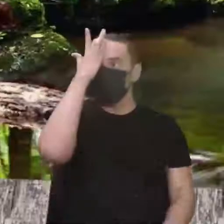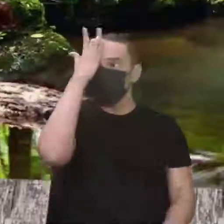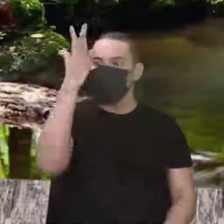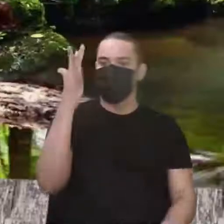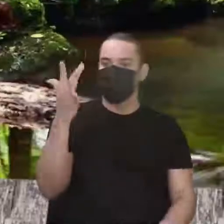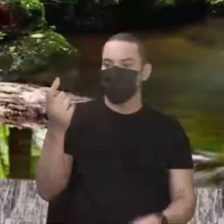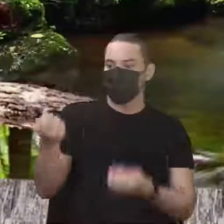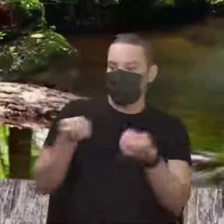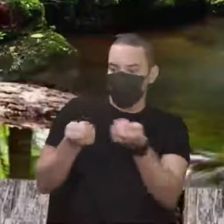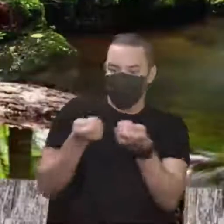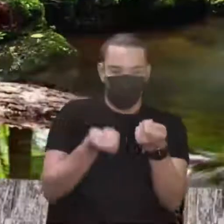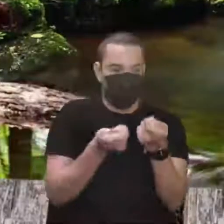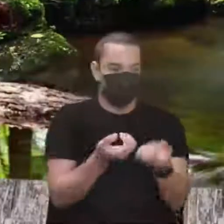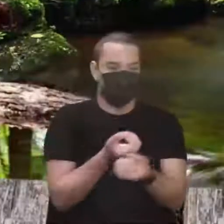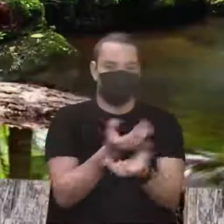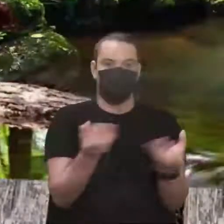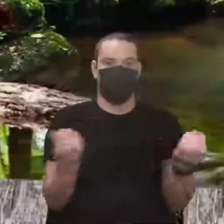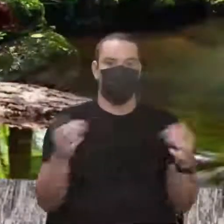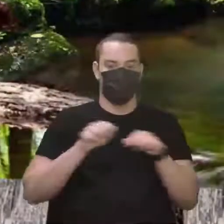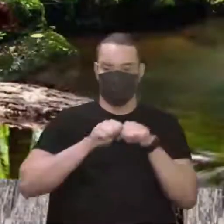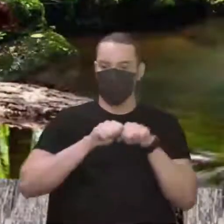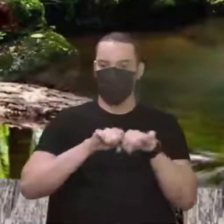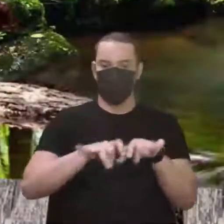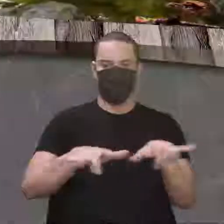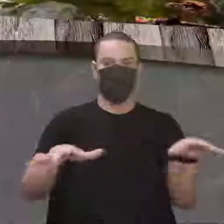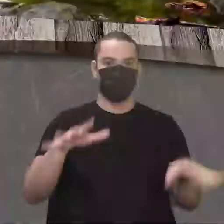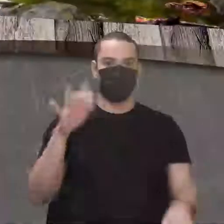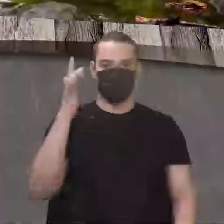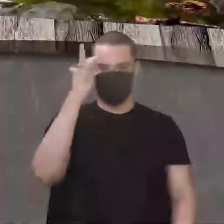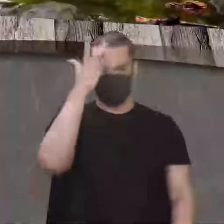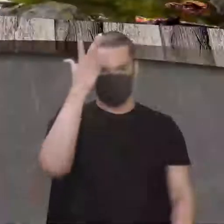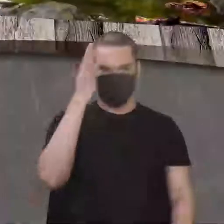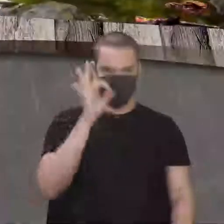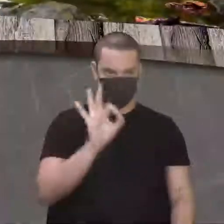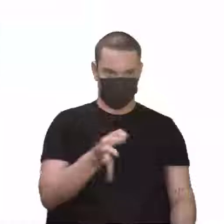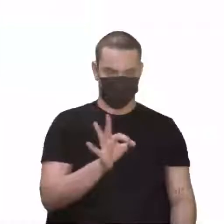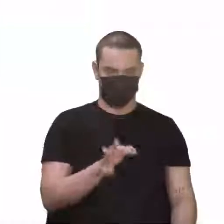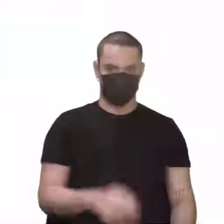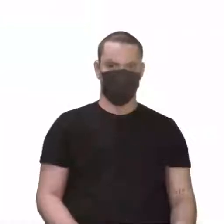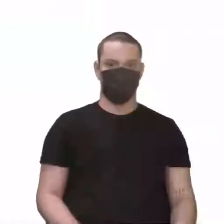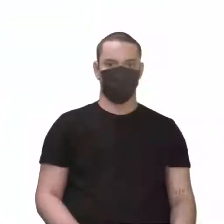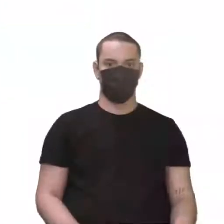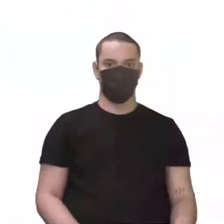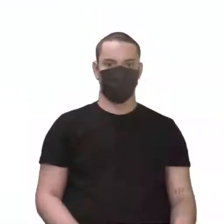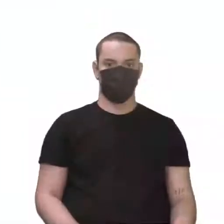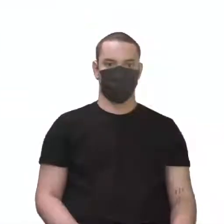e fáceis de se reproduzir, certo? Vamos jogar na tela?